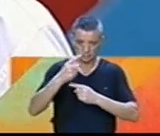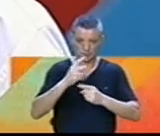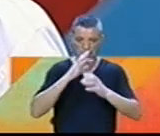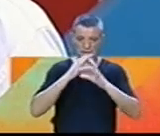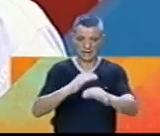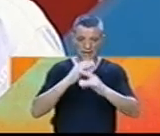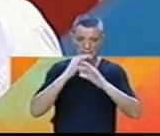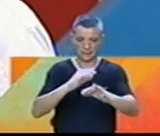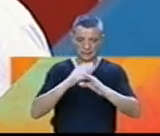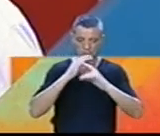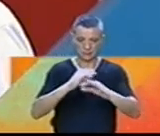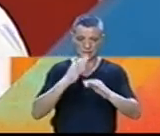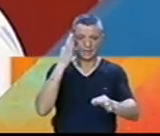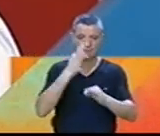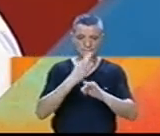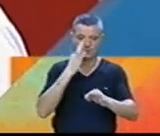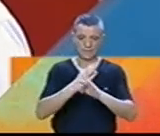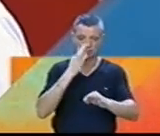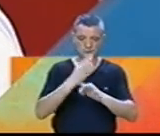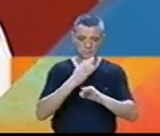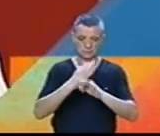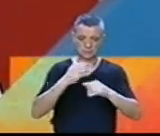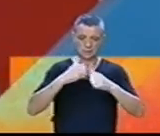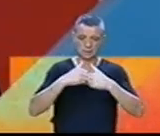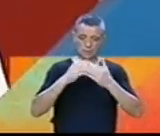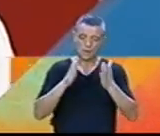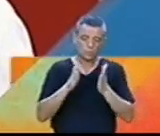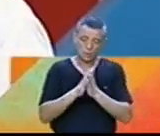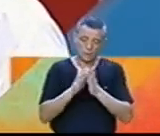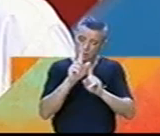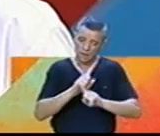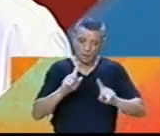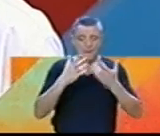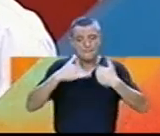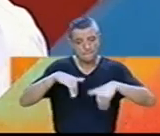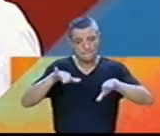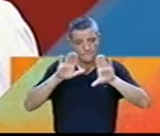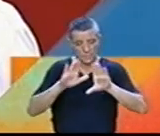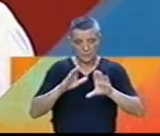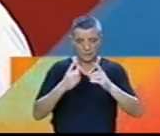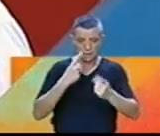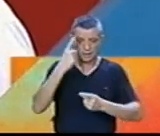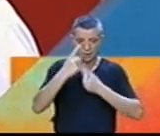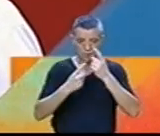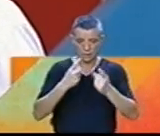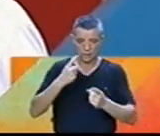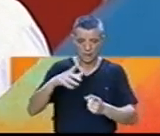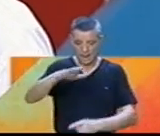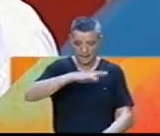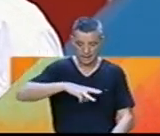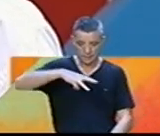gaiteiros às festas, normalmente. Nem todas. Sim. E estamos ali pegados ao concelho de Miranda do Douro,